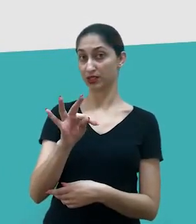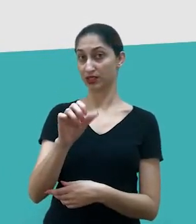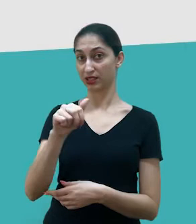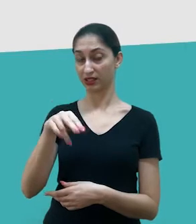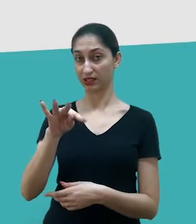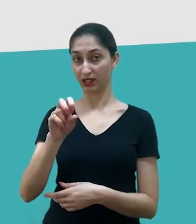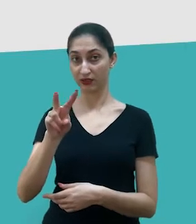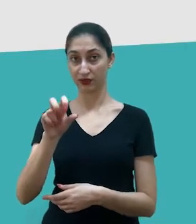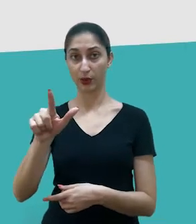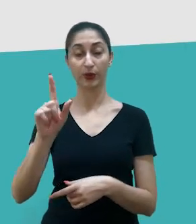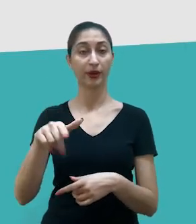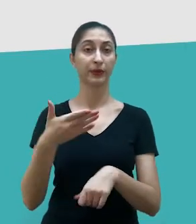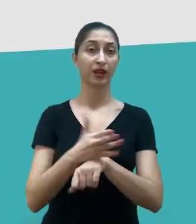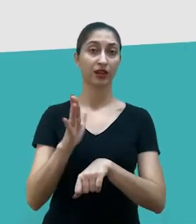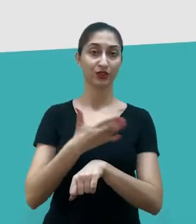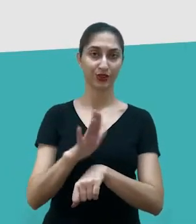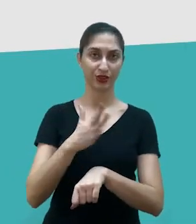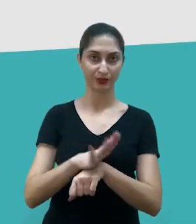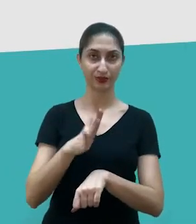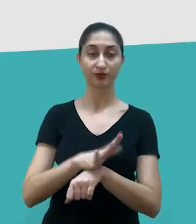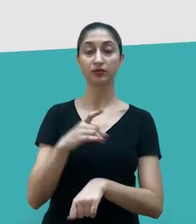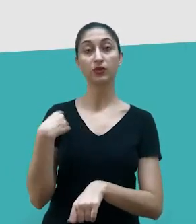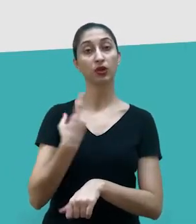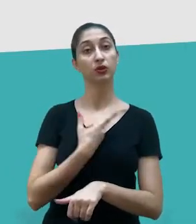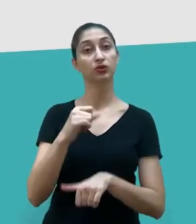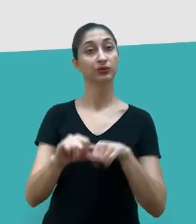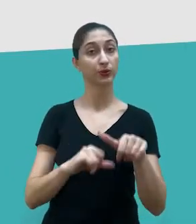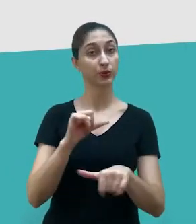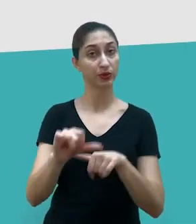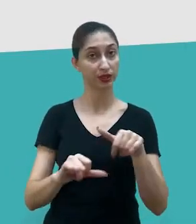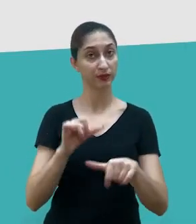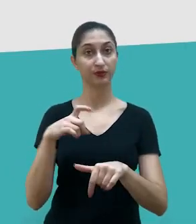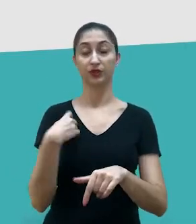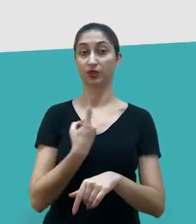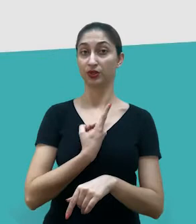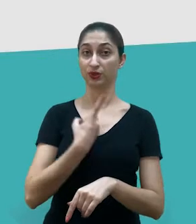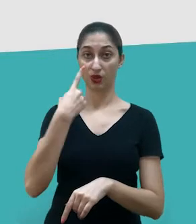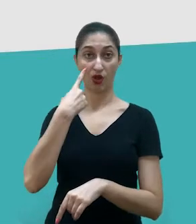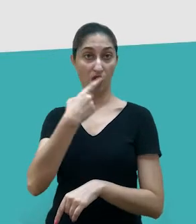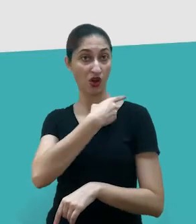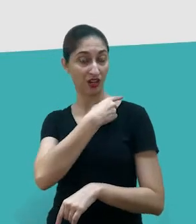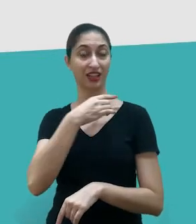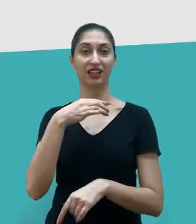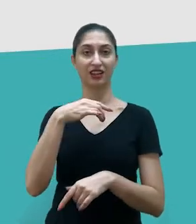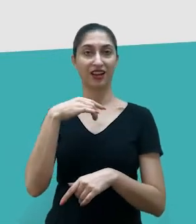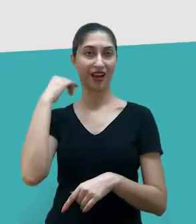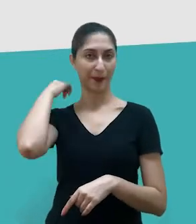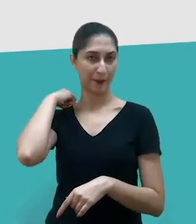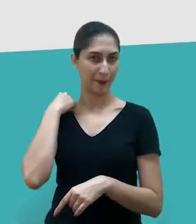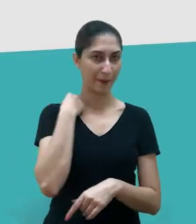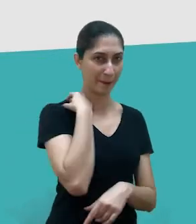prática, é uma questão mesmo de mudar os nossos hábitos, olhar a etiqueta das roupas e